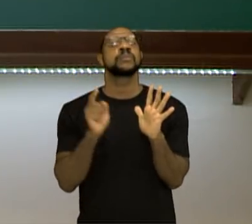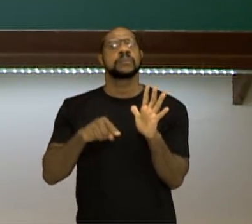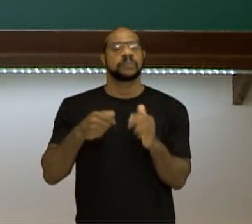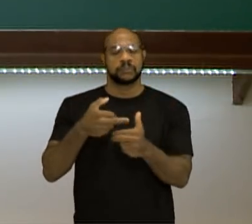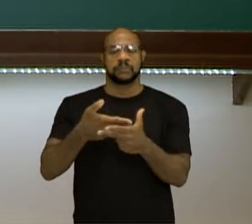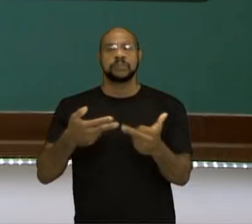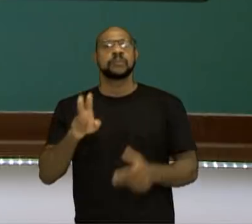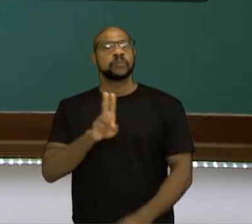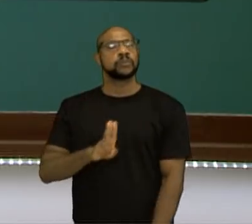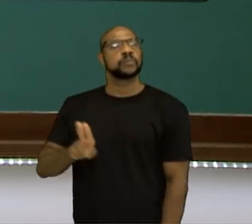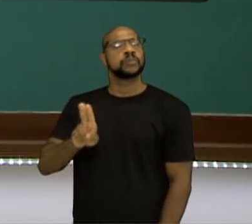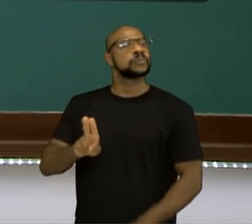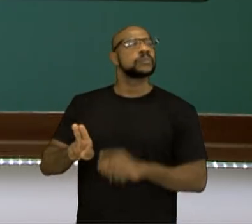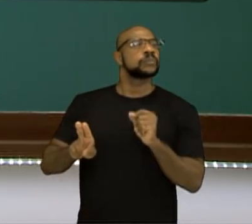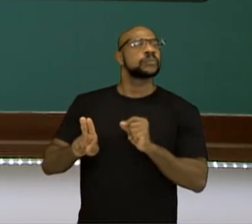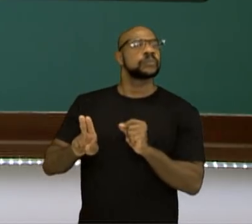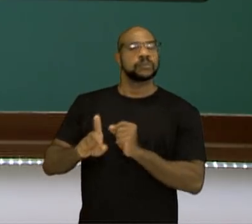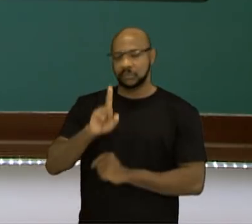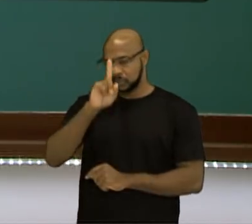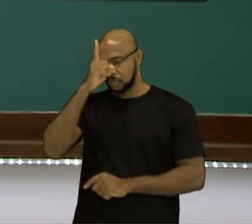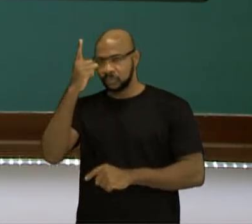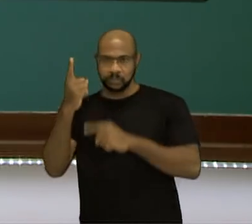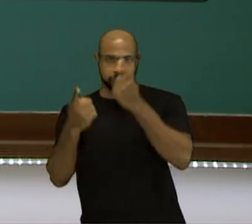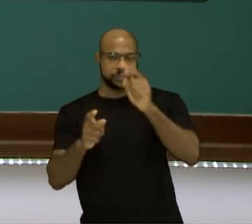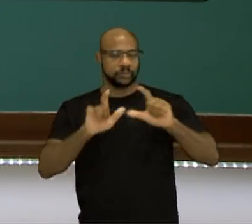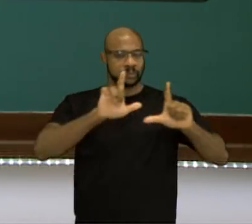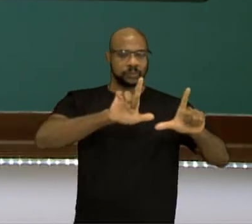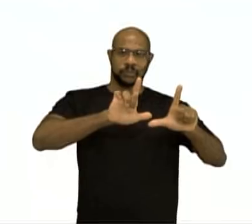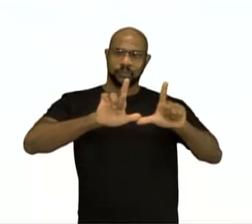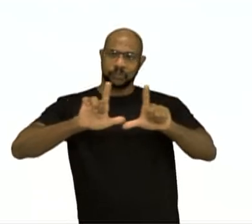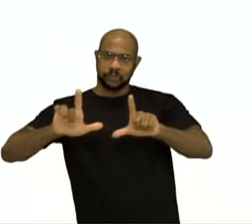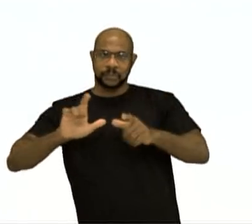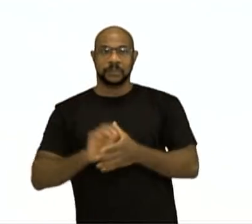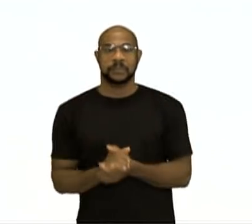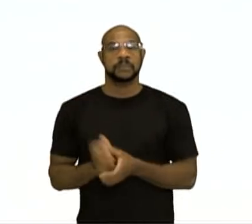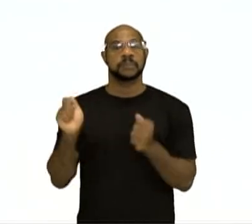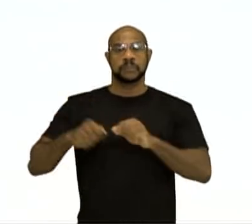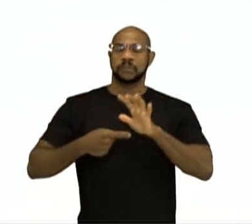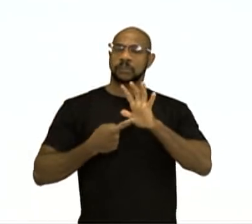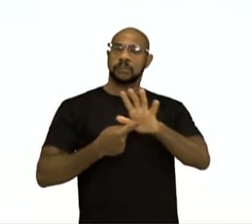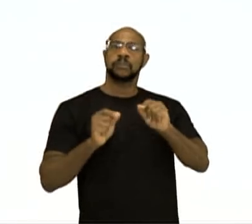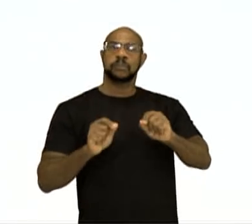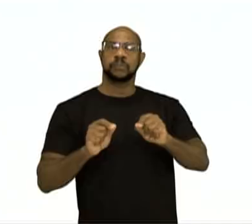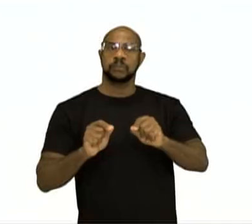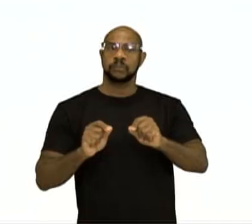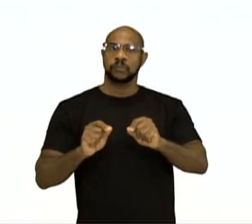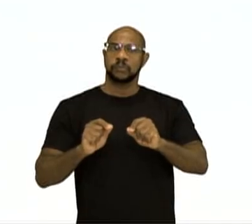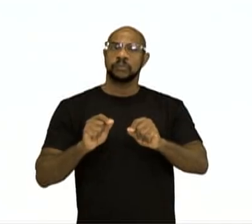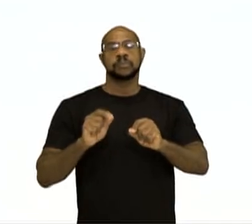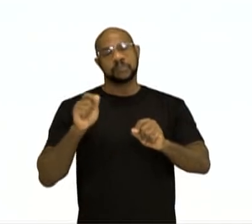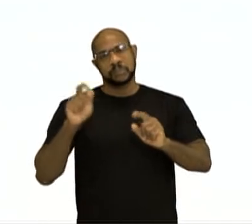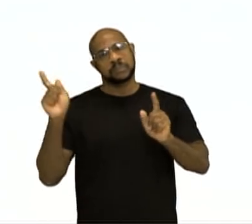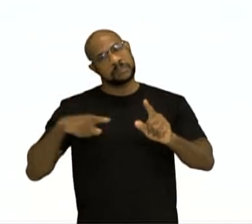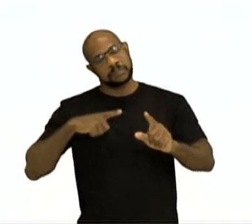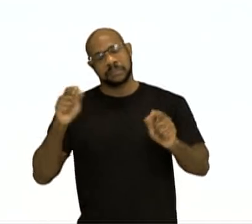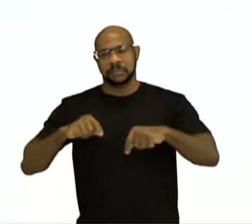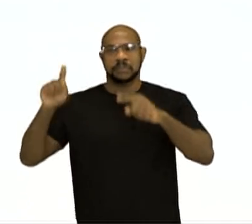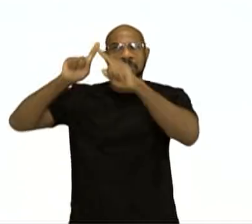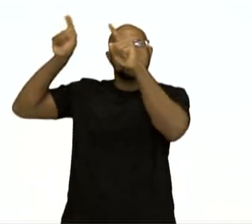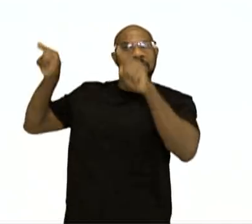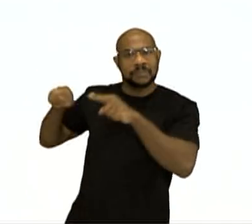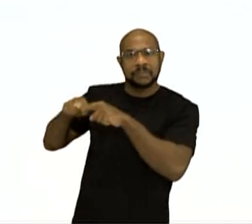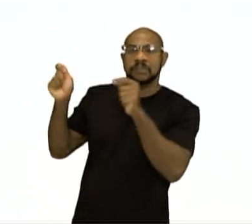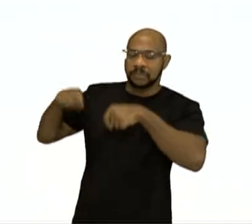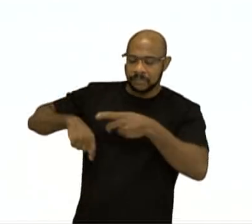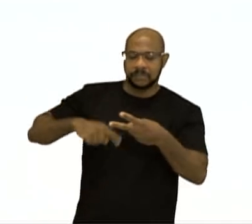elementos utilizados na criação em quadrinho. Ele pode aparecer na forma de balões ou de